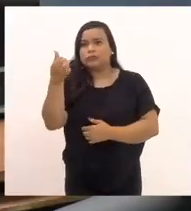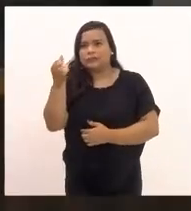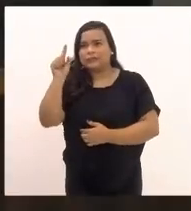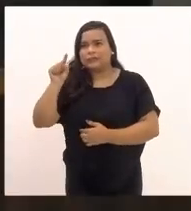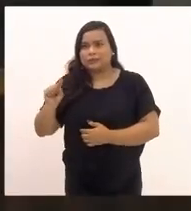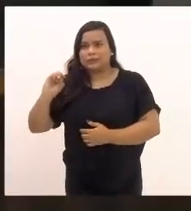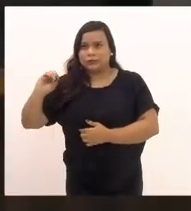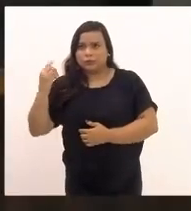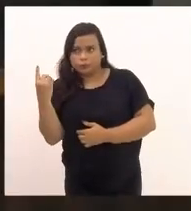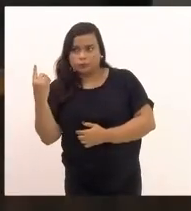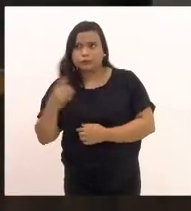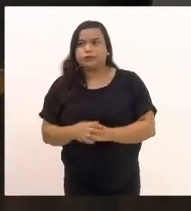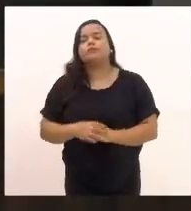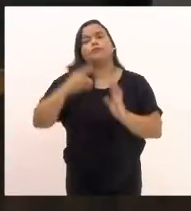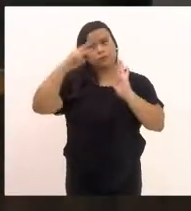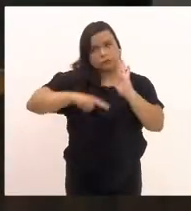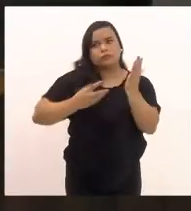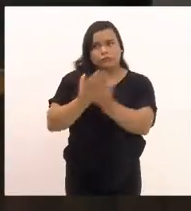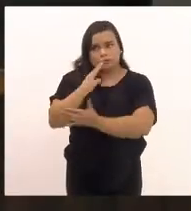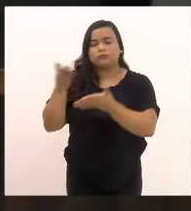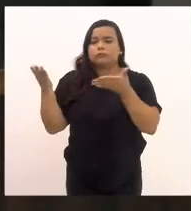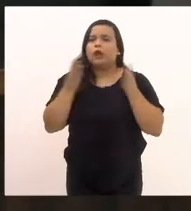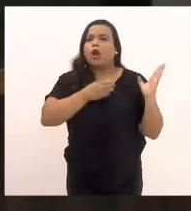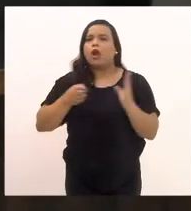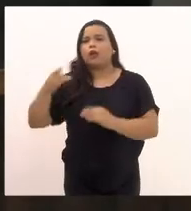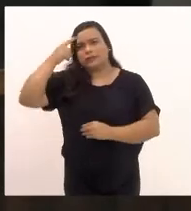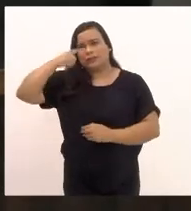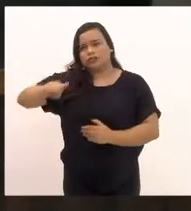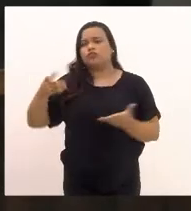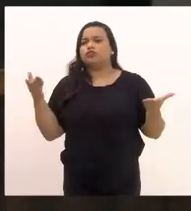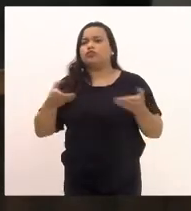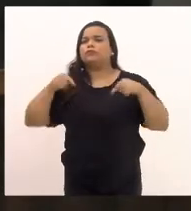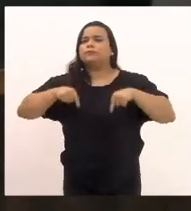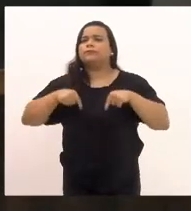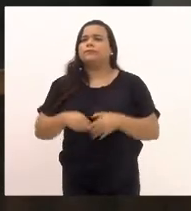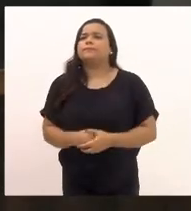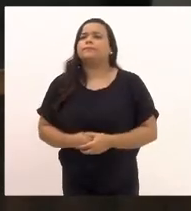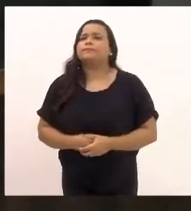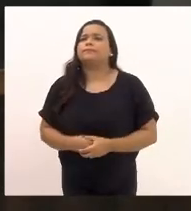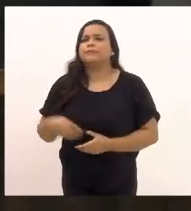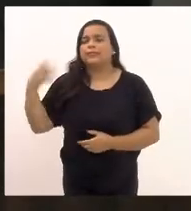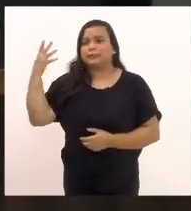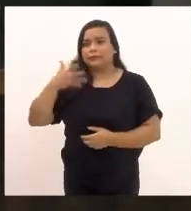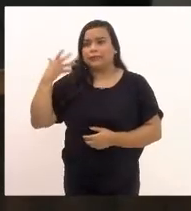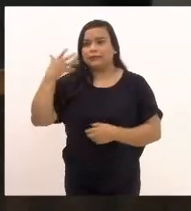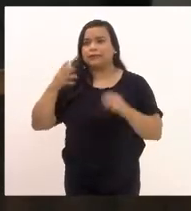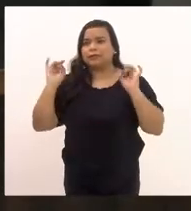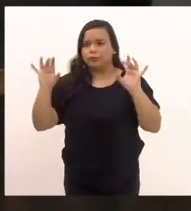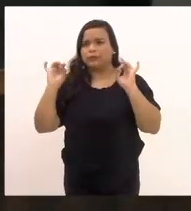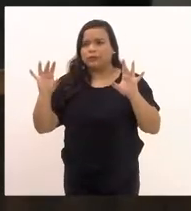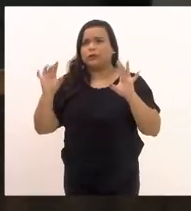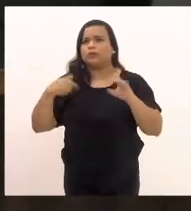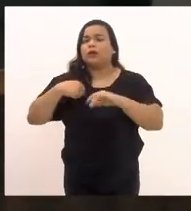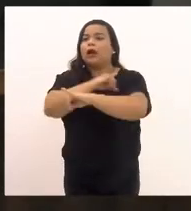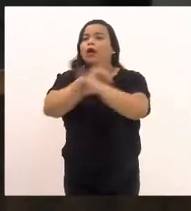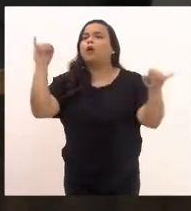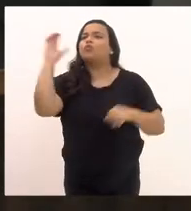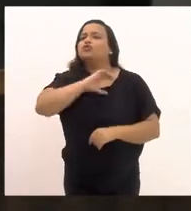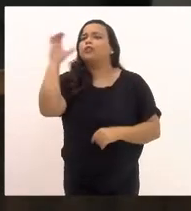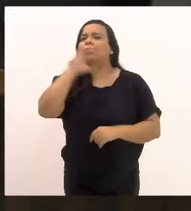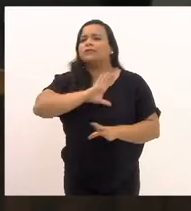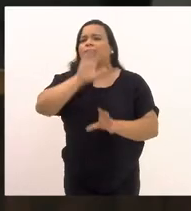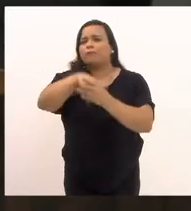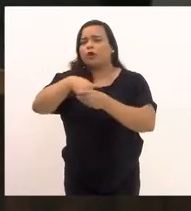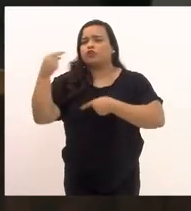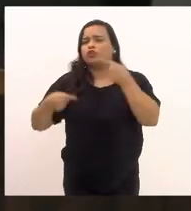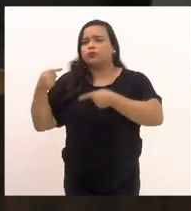Lida e aprovada, a ata passa-se à ordem do dia da sessão extraordinária. Anuncio, em regime de urgência, em votação e discussão